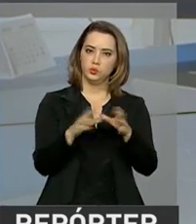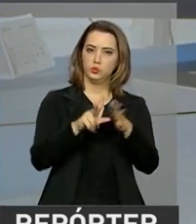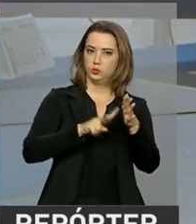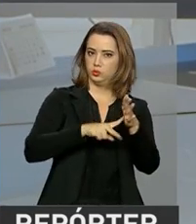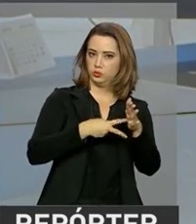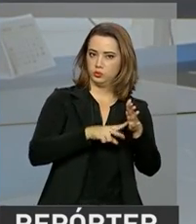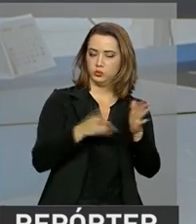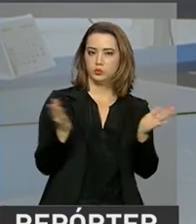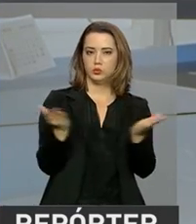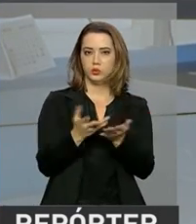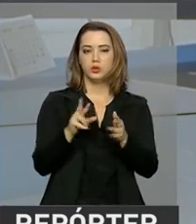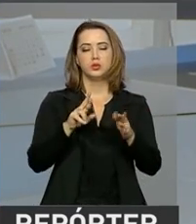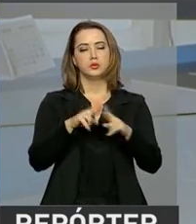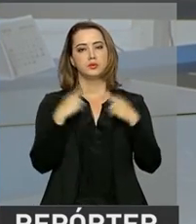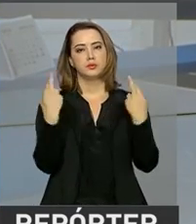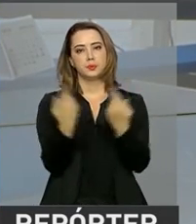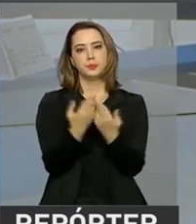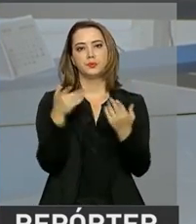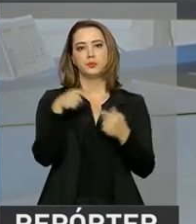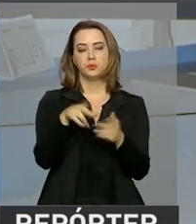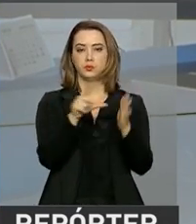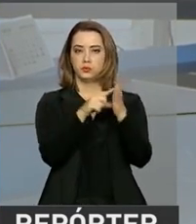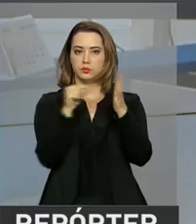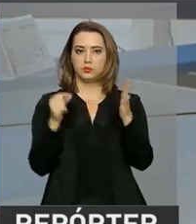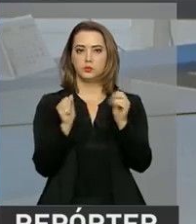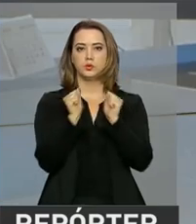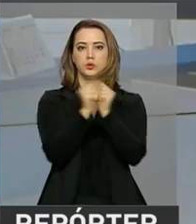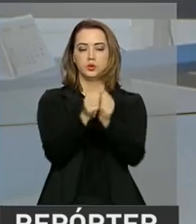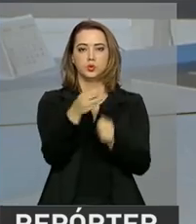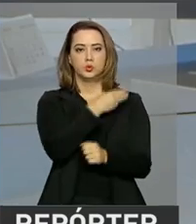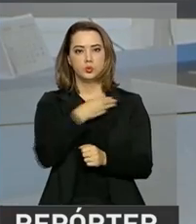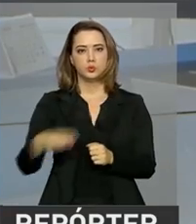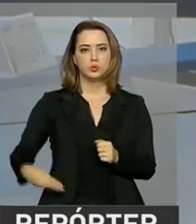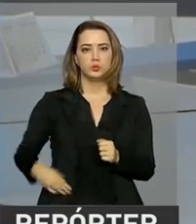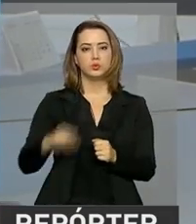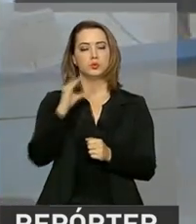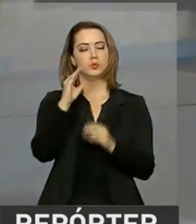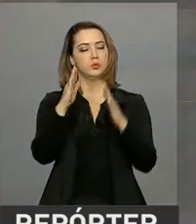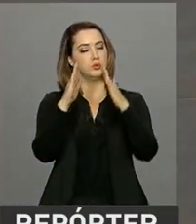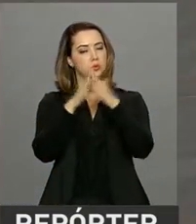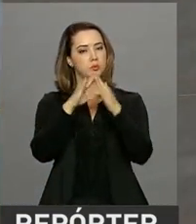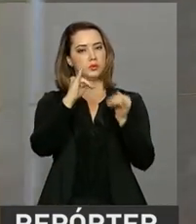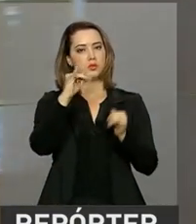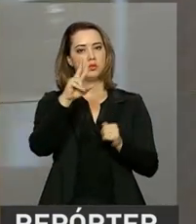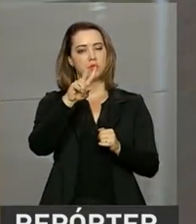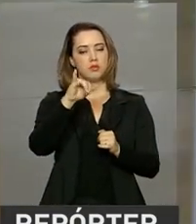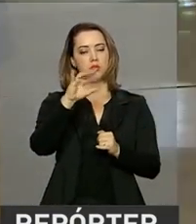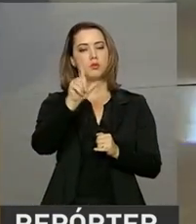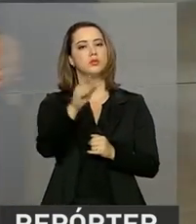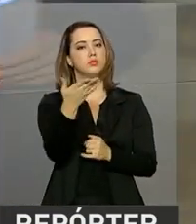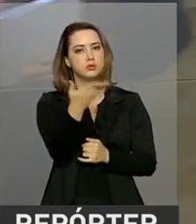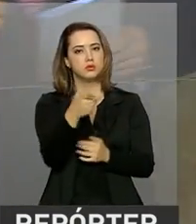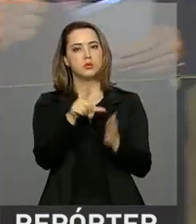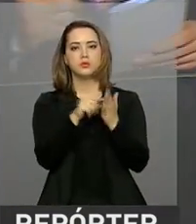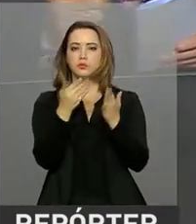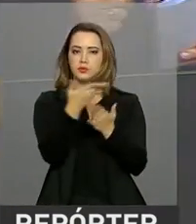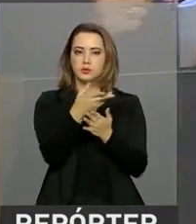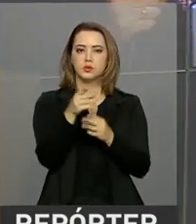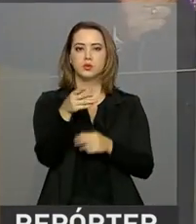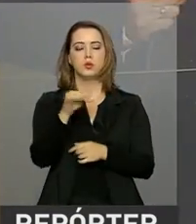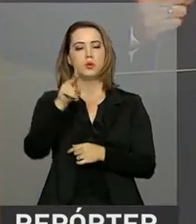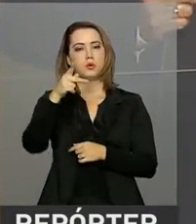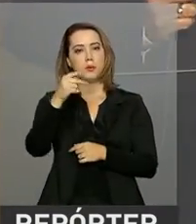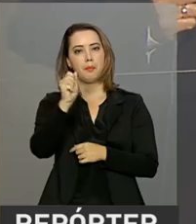reuniram hoje no Palácio do Planalto com o ministro chefe da casa civil Eliseu Padilha é para lá que nós vamos ao vivo conversar com Paulo lassalvia que tem as